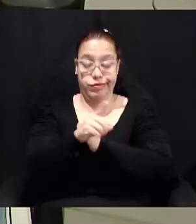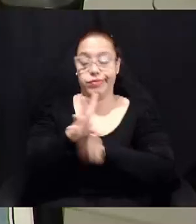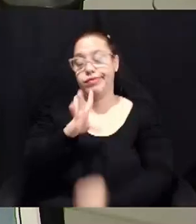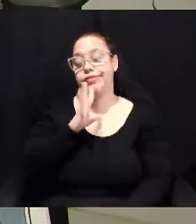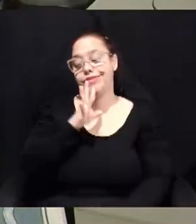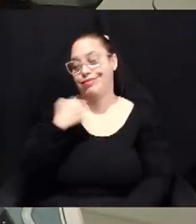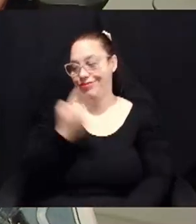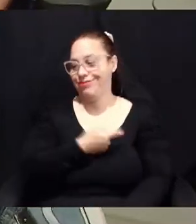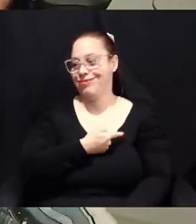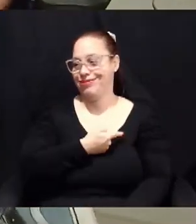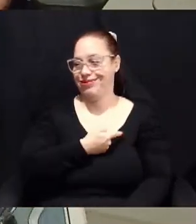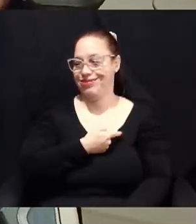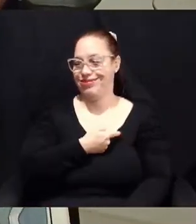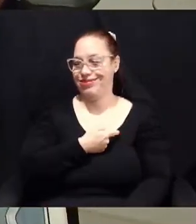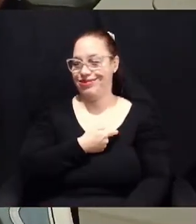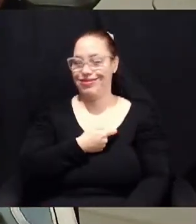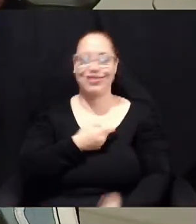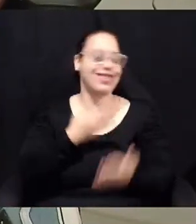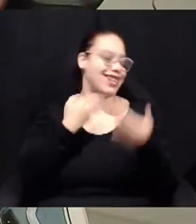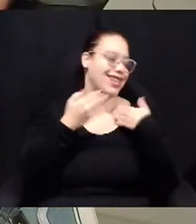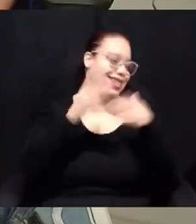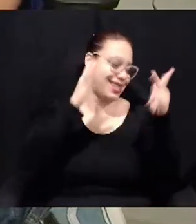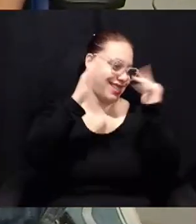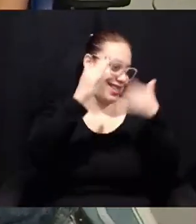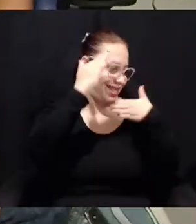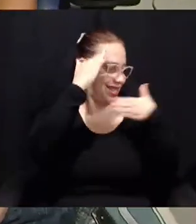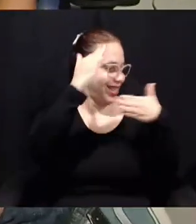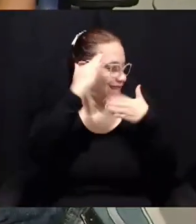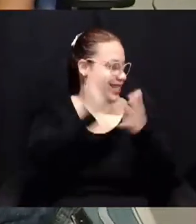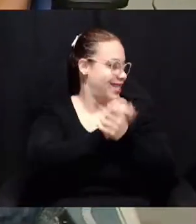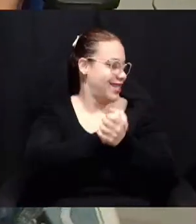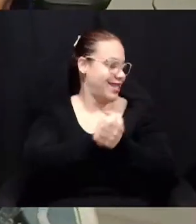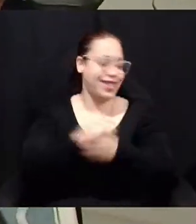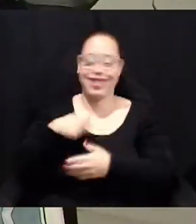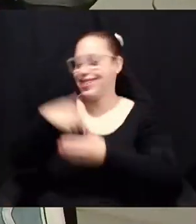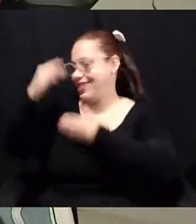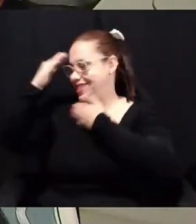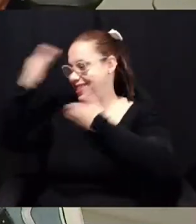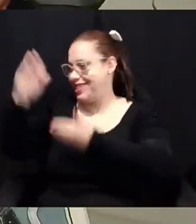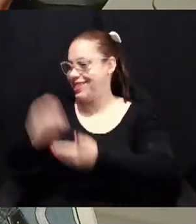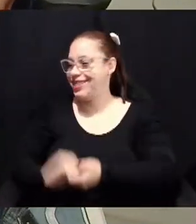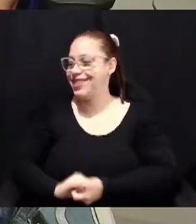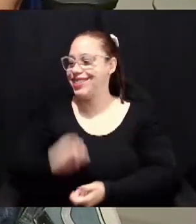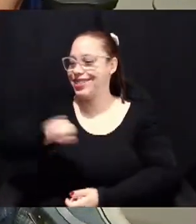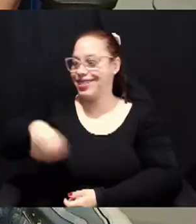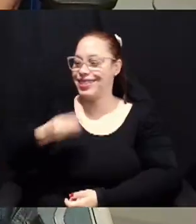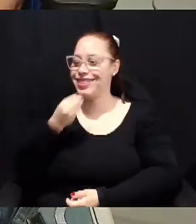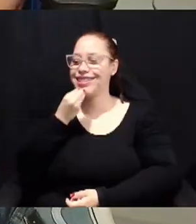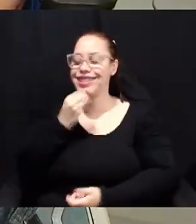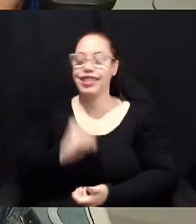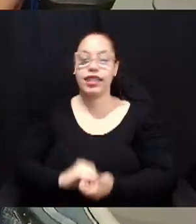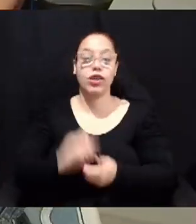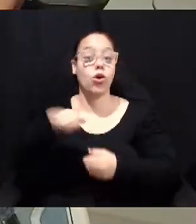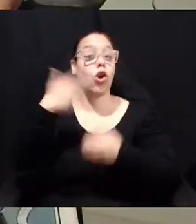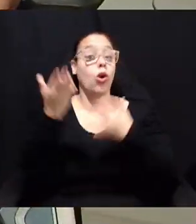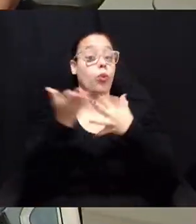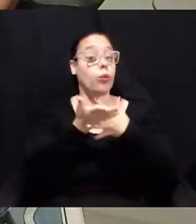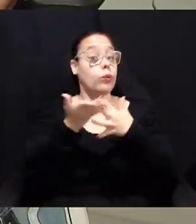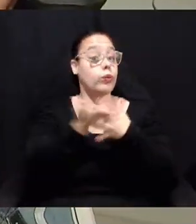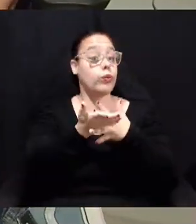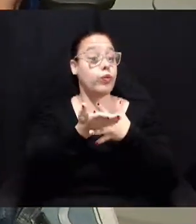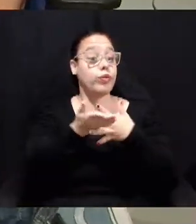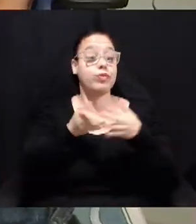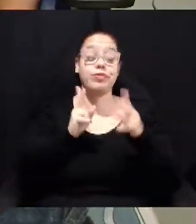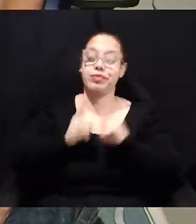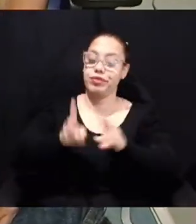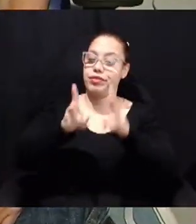trocar uma ideia. Trocar ideia. Obrigadão, Digo. Eu que agradeço a oportunidade. No próximo bloco a gente continua no